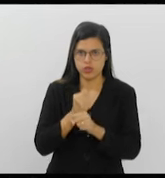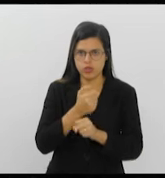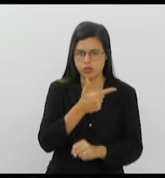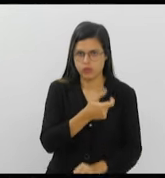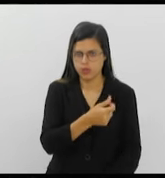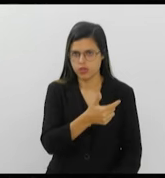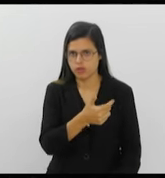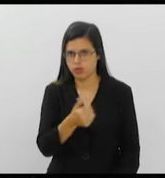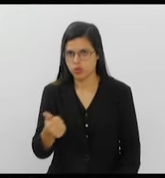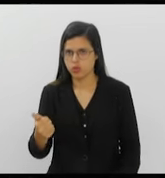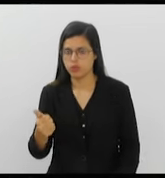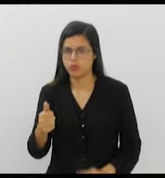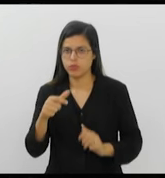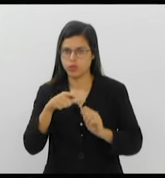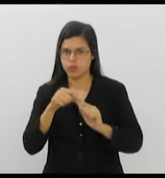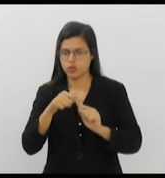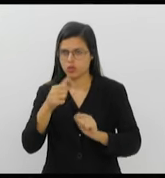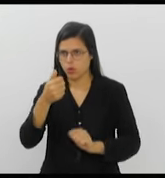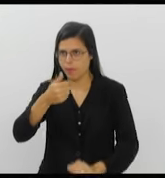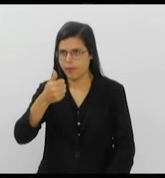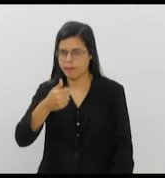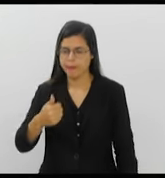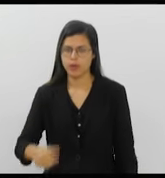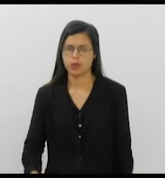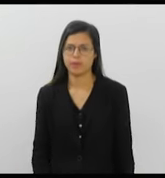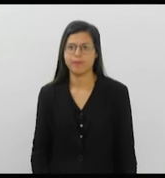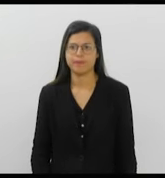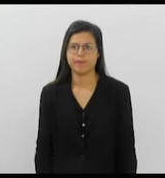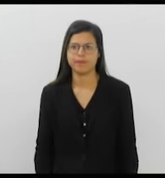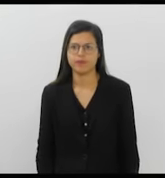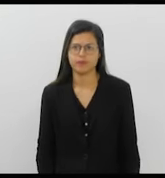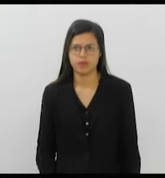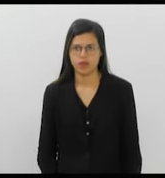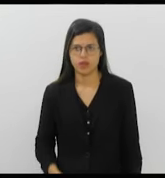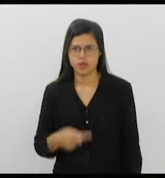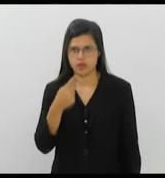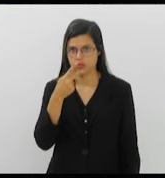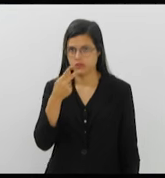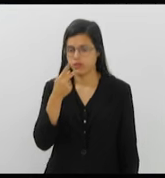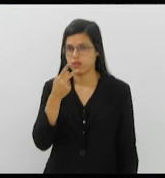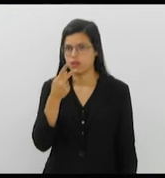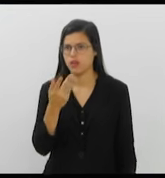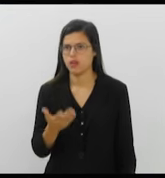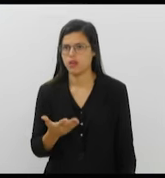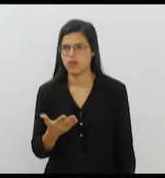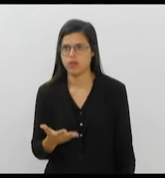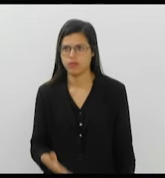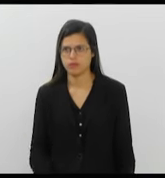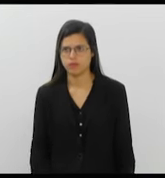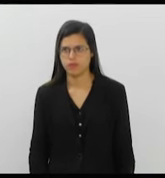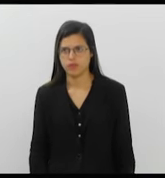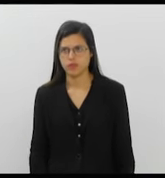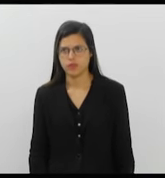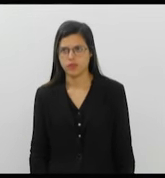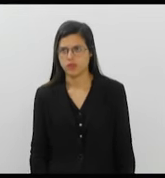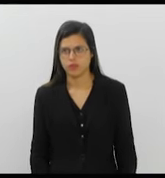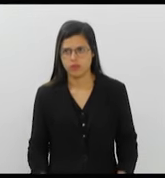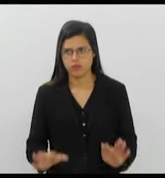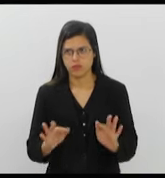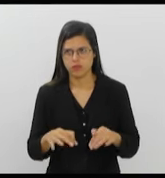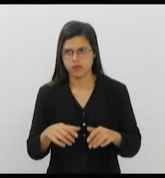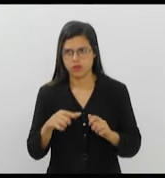artigo 1º, onde dizia, por final do artigo,